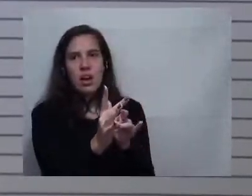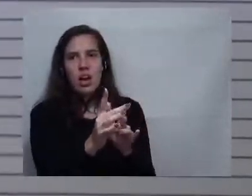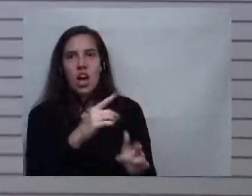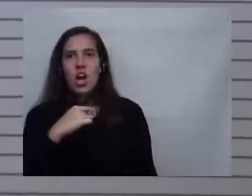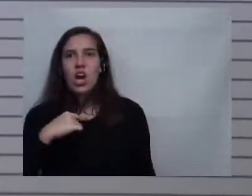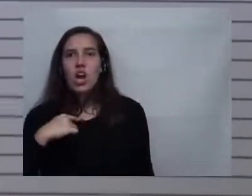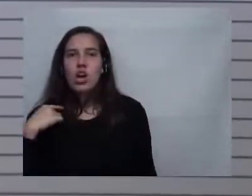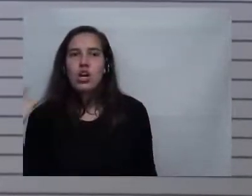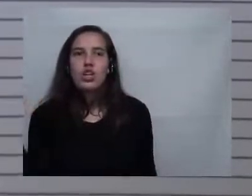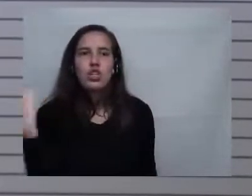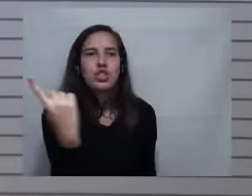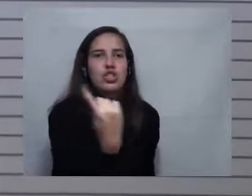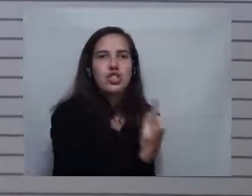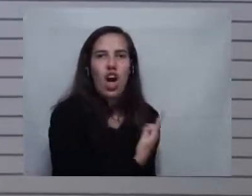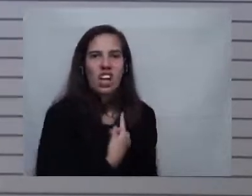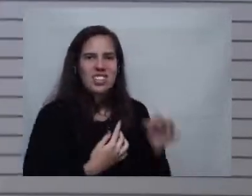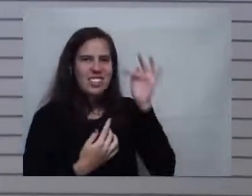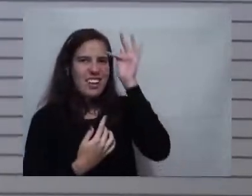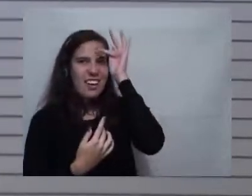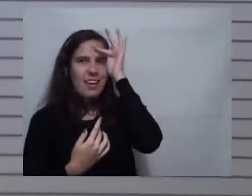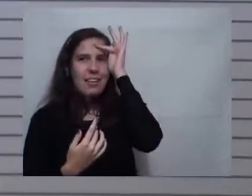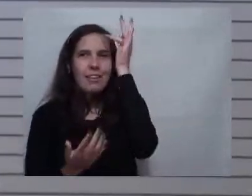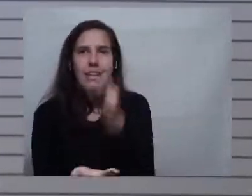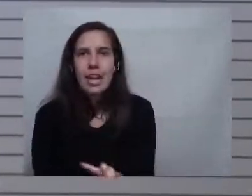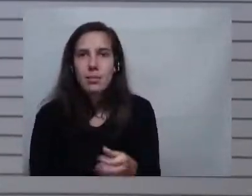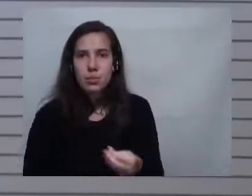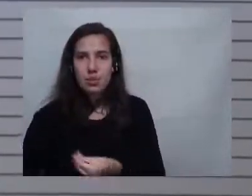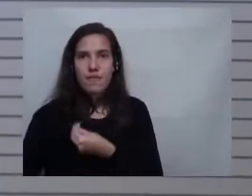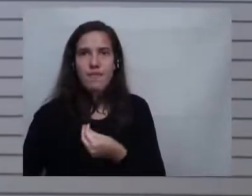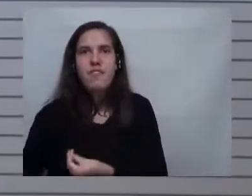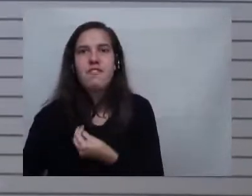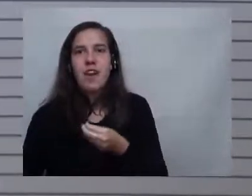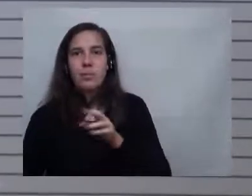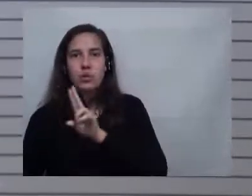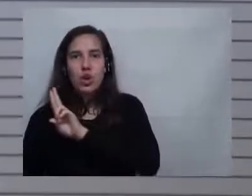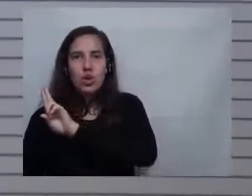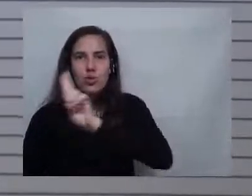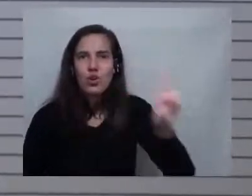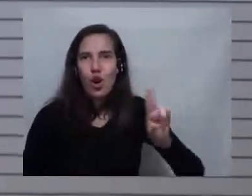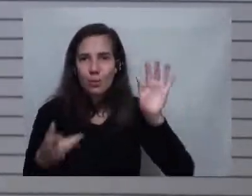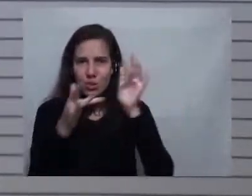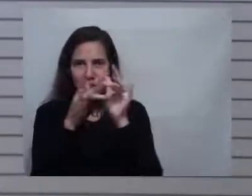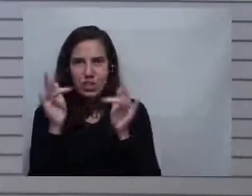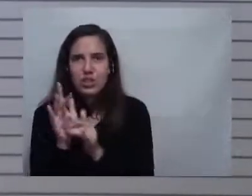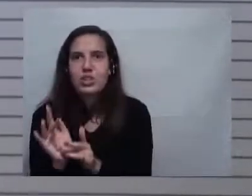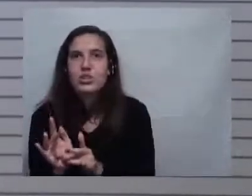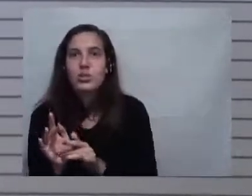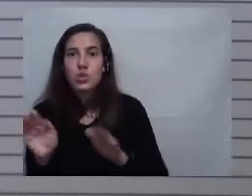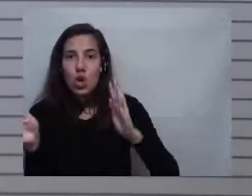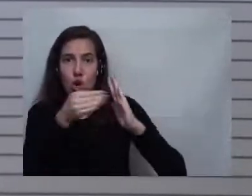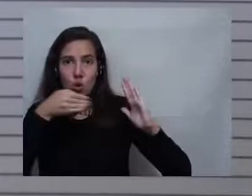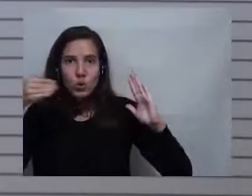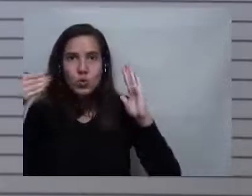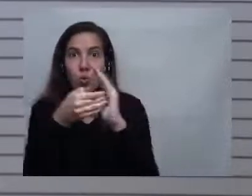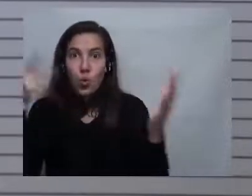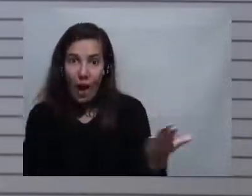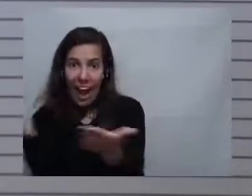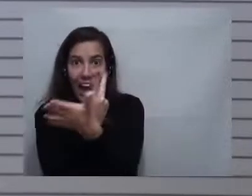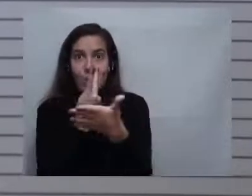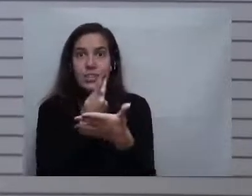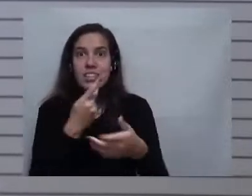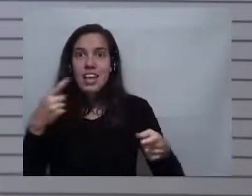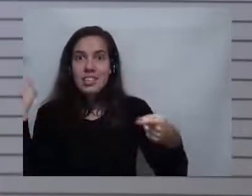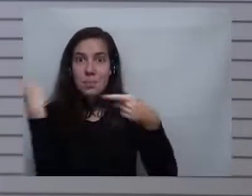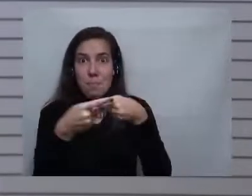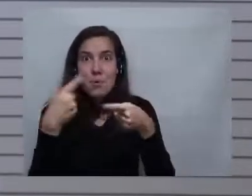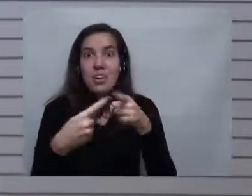orbitar em torno do nome de Jesus viver Porque Dele por Ele para meio dele são feitas todas as coisas sem ele